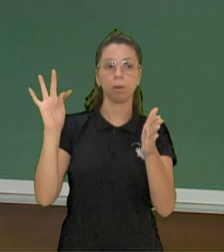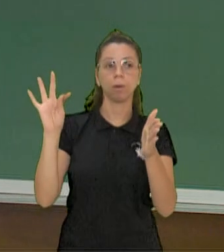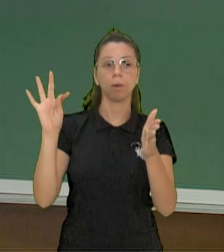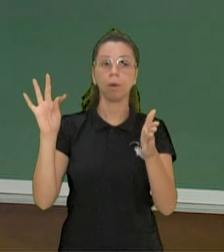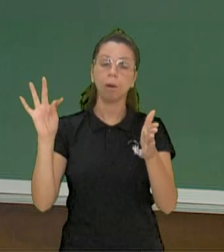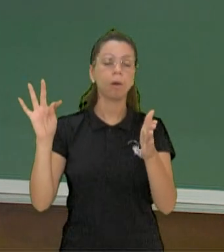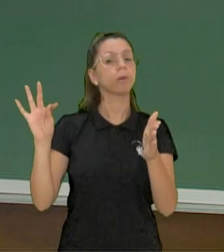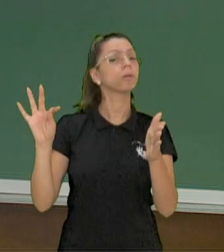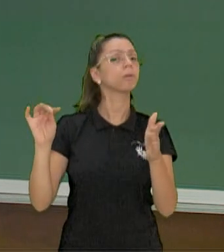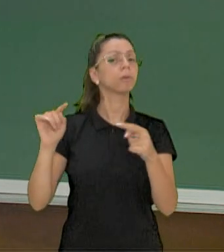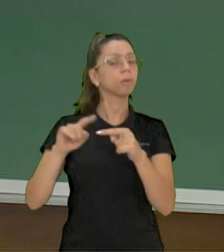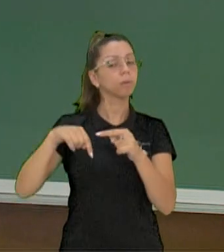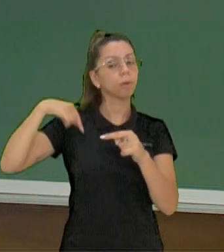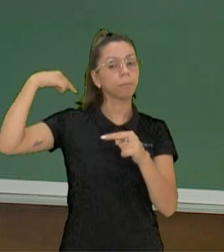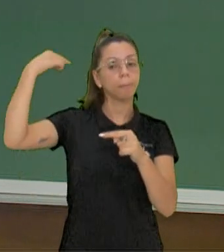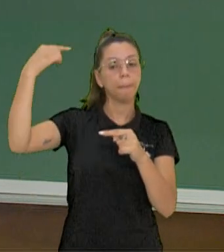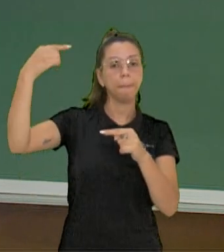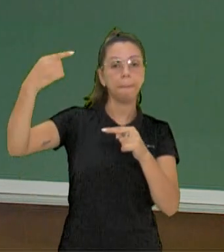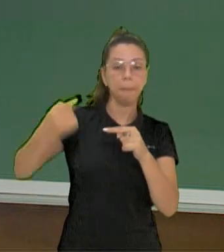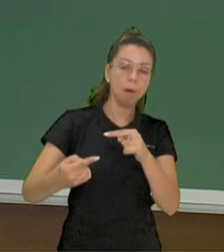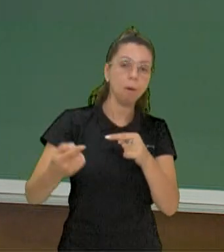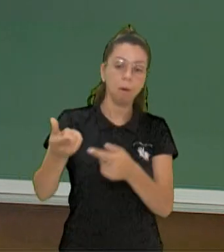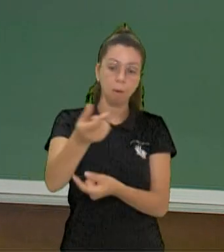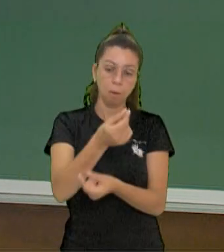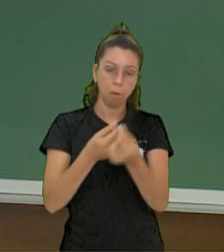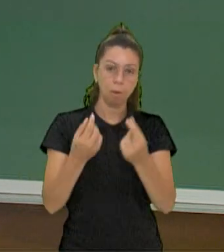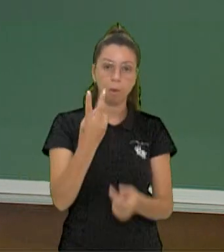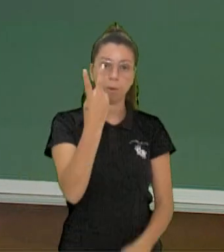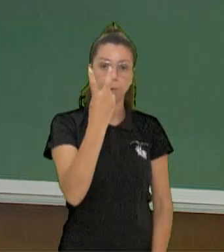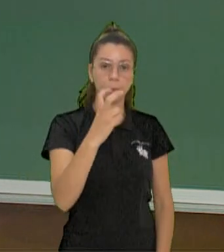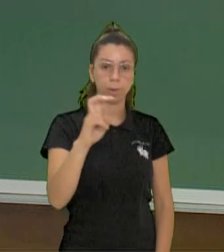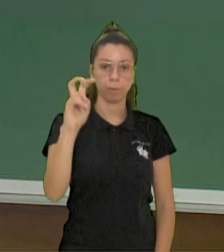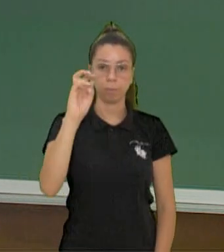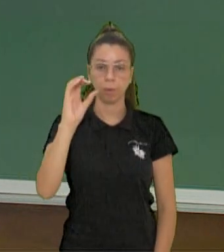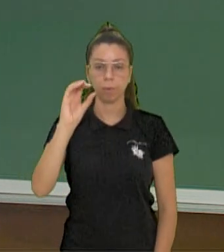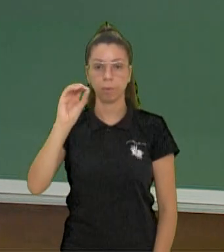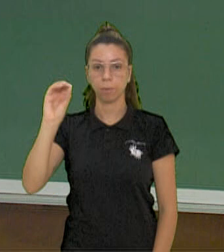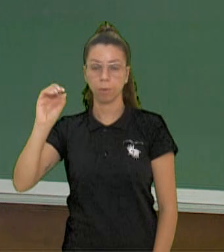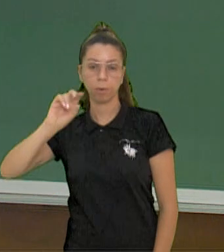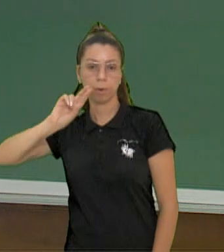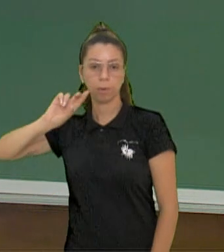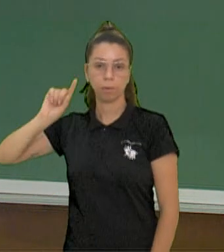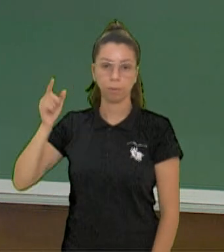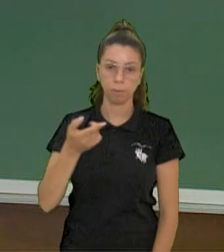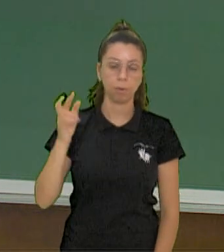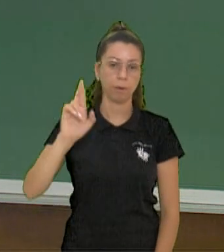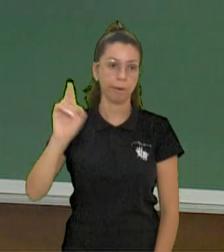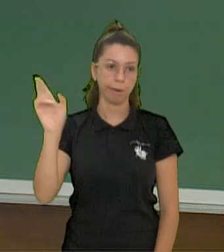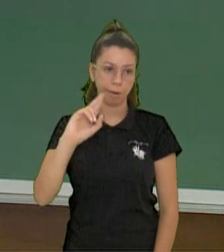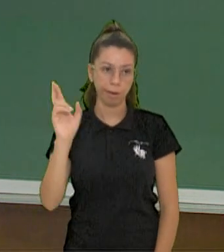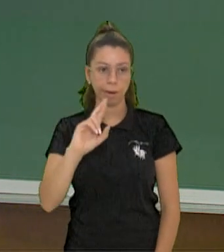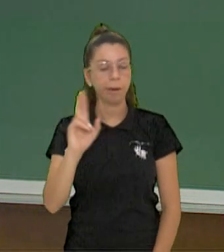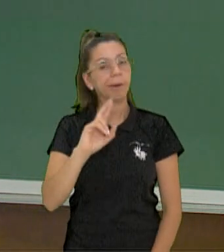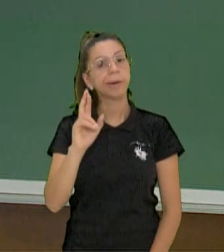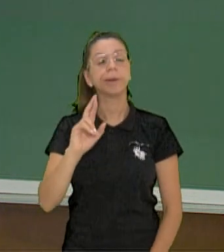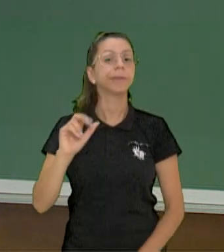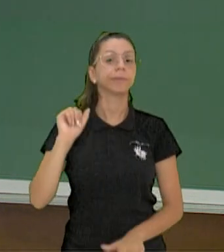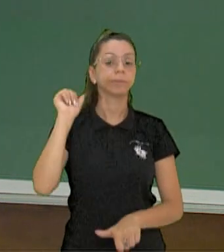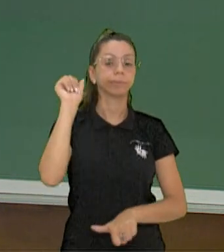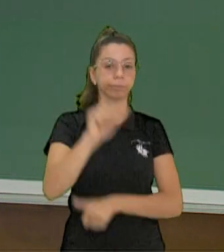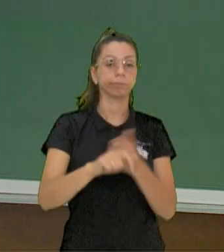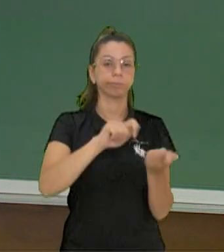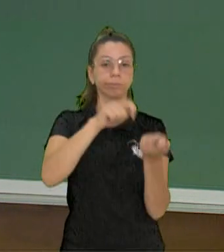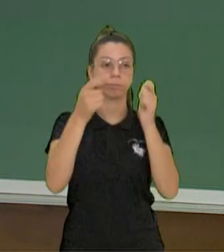tempo um capital de R$ 2.500 produzirá um montante de R$ 160